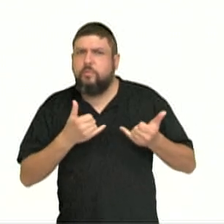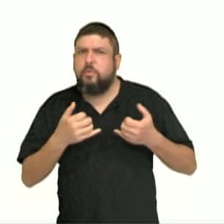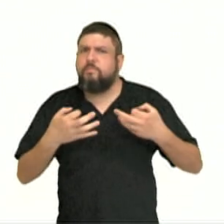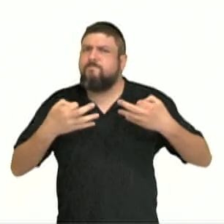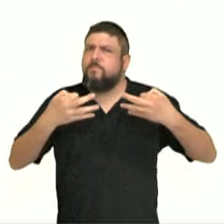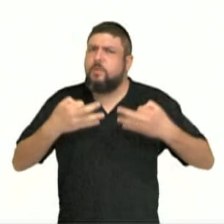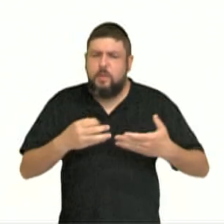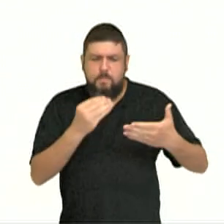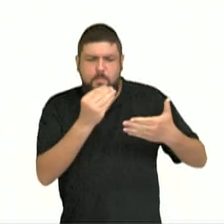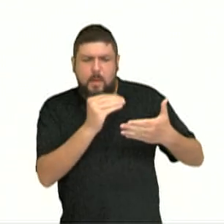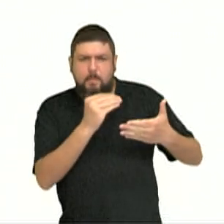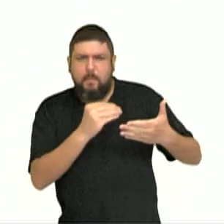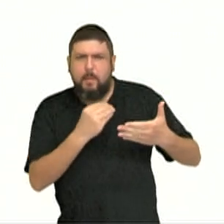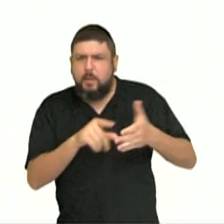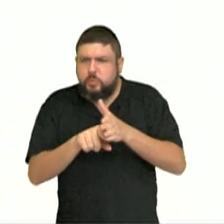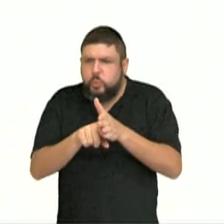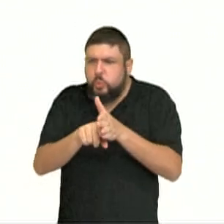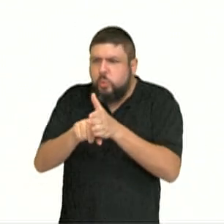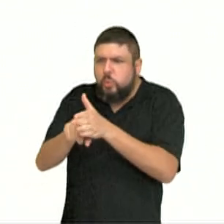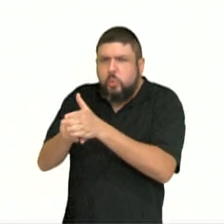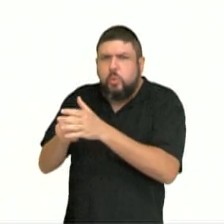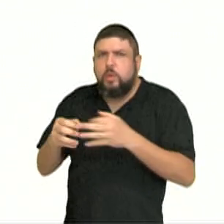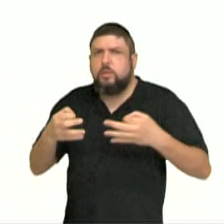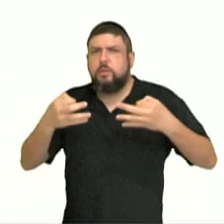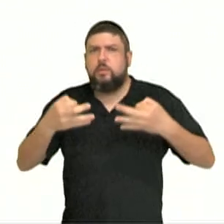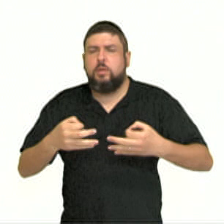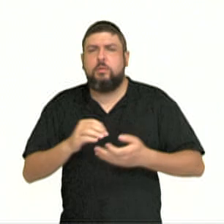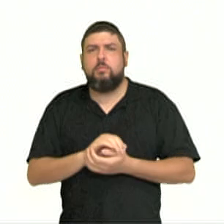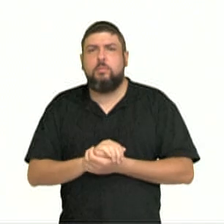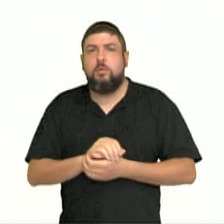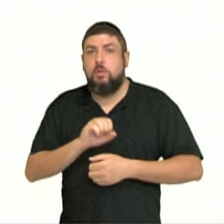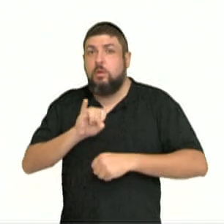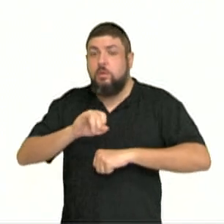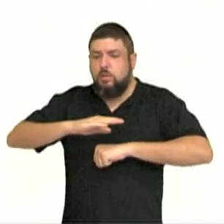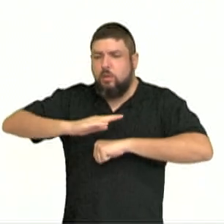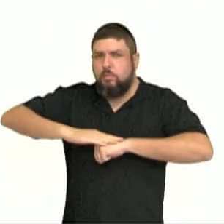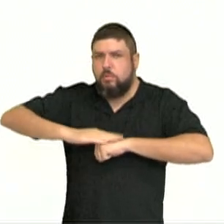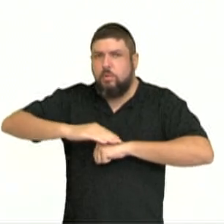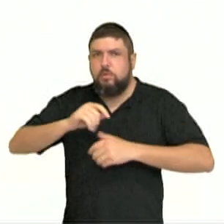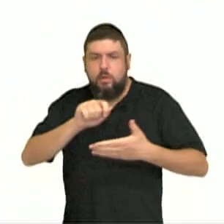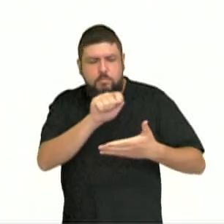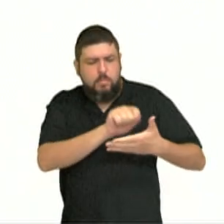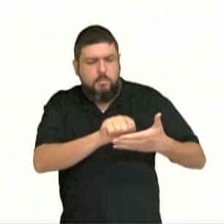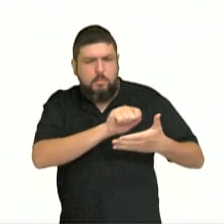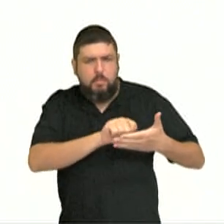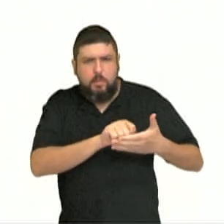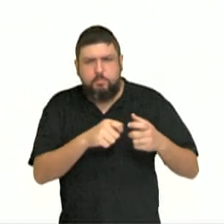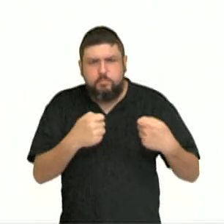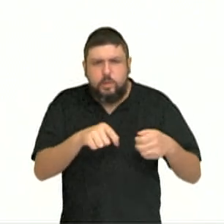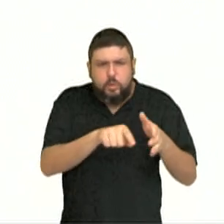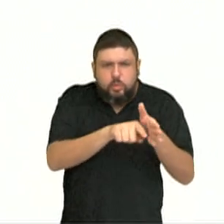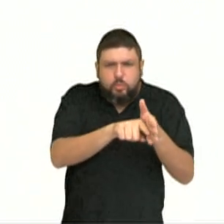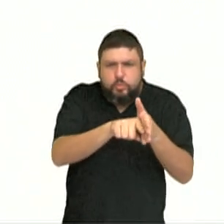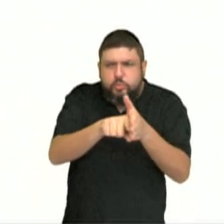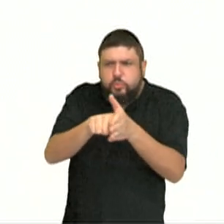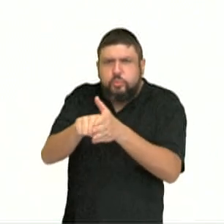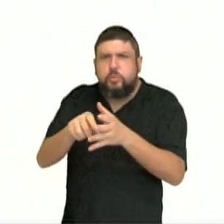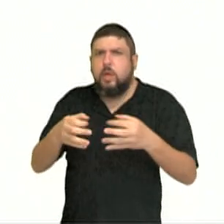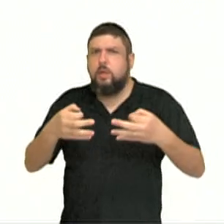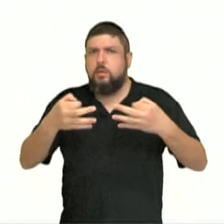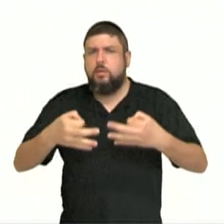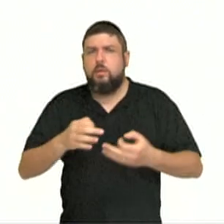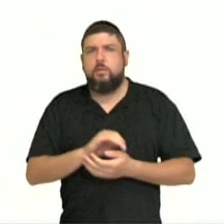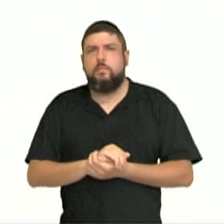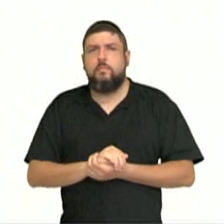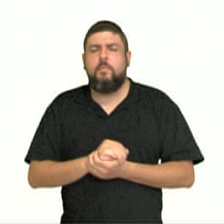como a gente diz, né? Então, quem está escrevendo precisa realmente saber se aquela informação é real. Às vezes